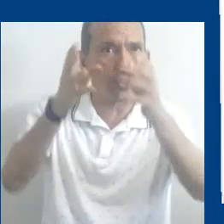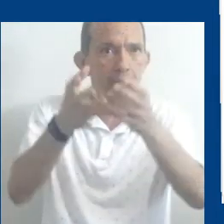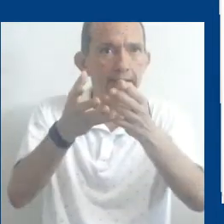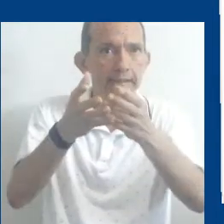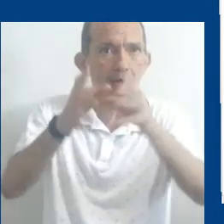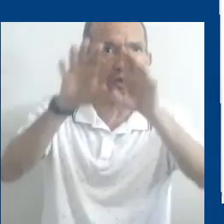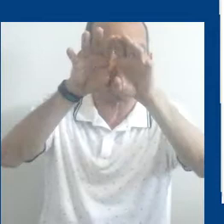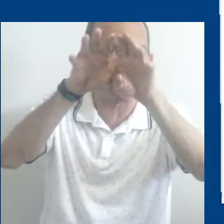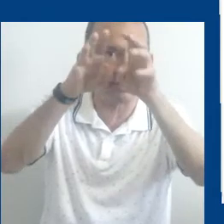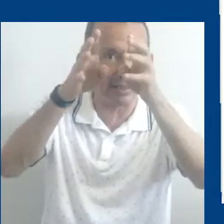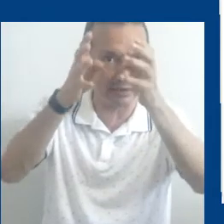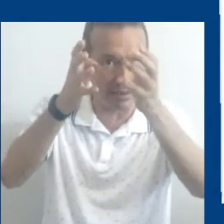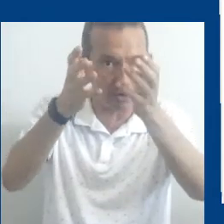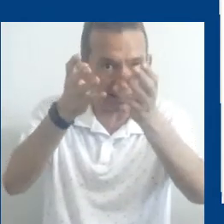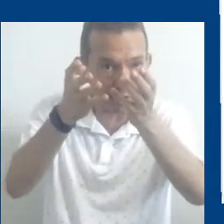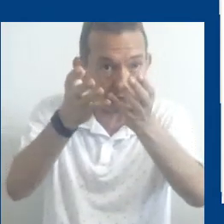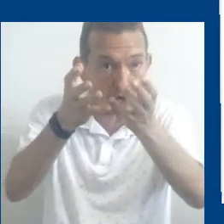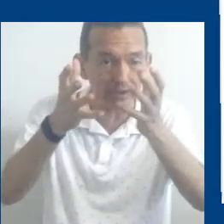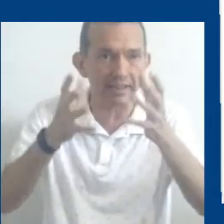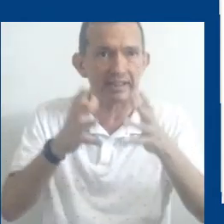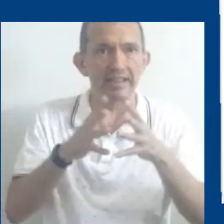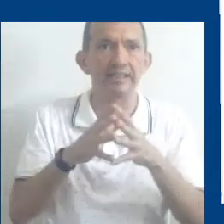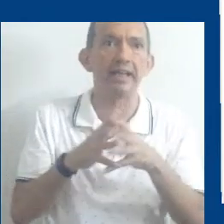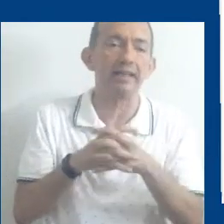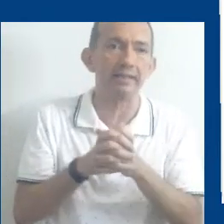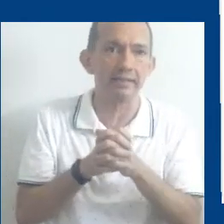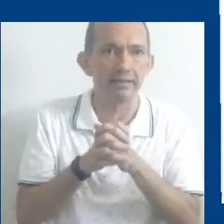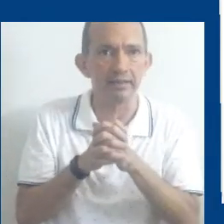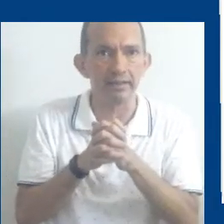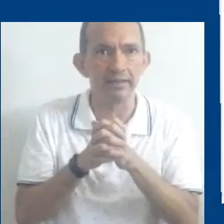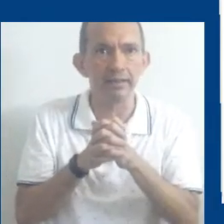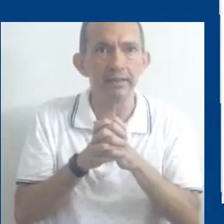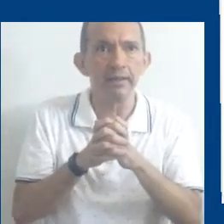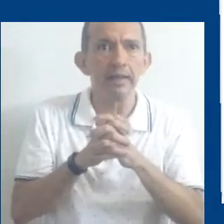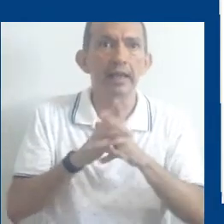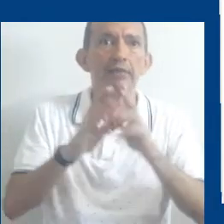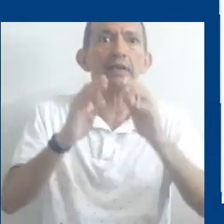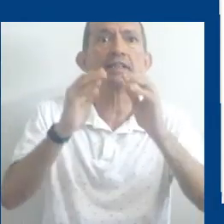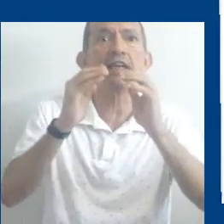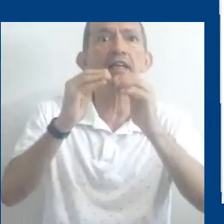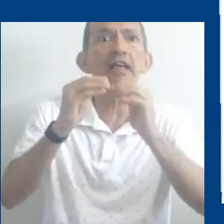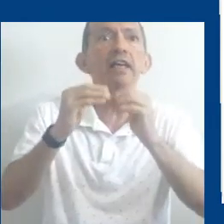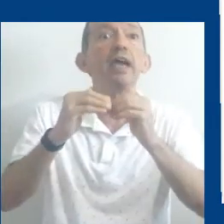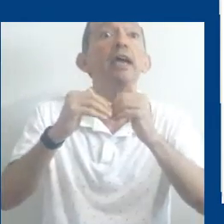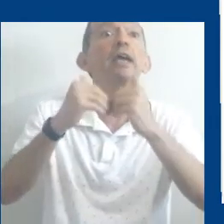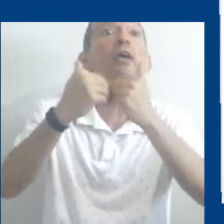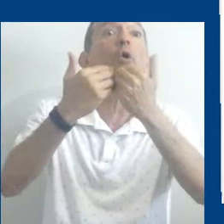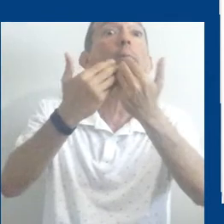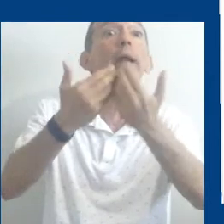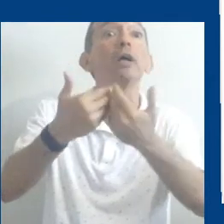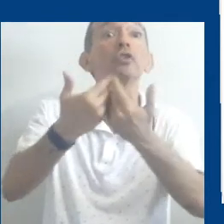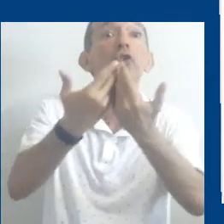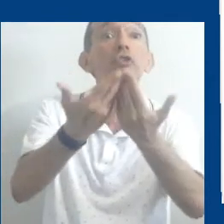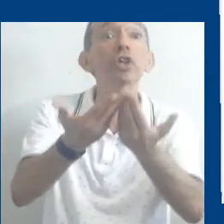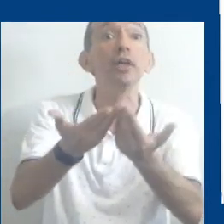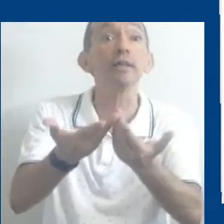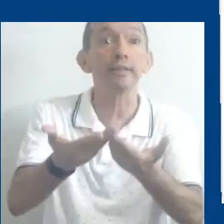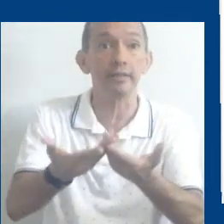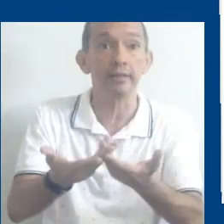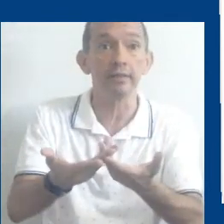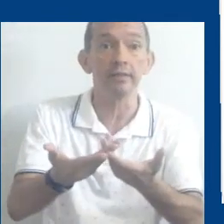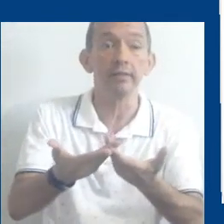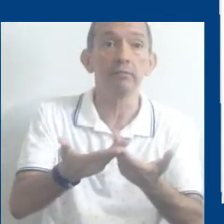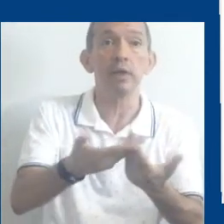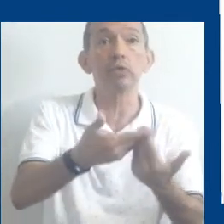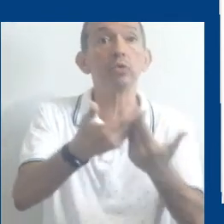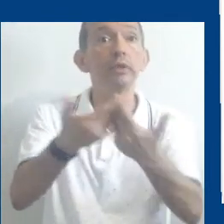nossa mucosa nasal, nossas fossas nasais, né? Ela vai ser rica em quê? Em complexo